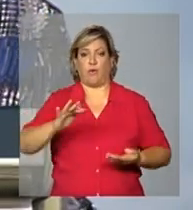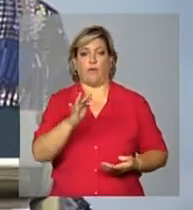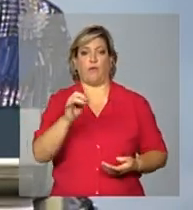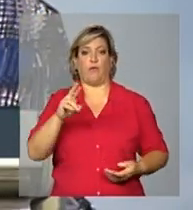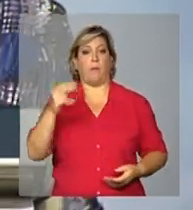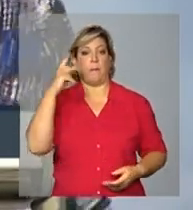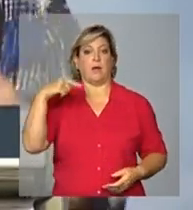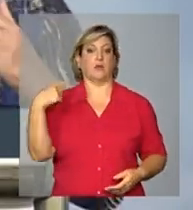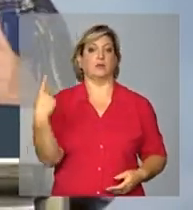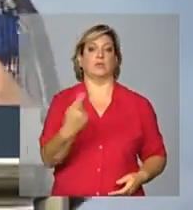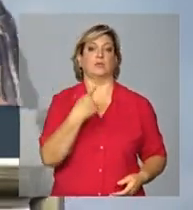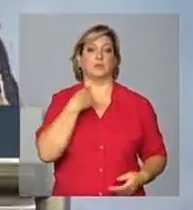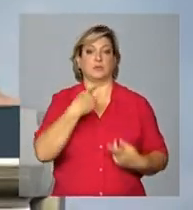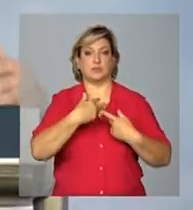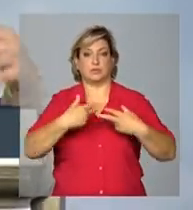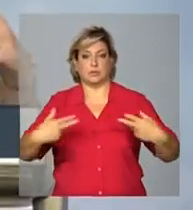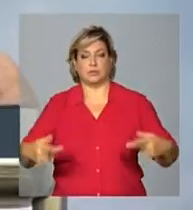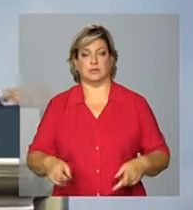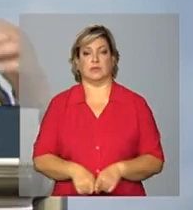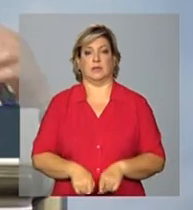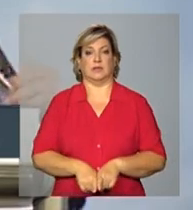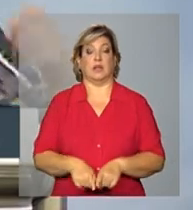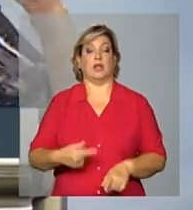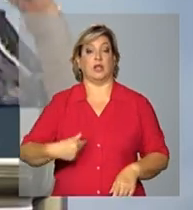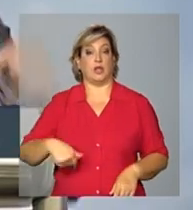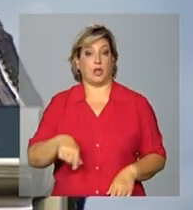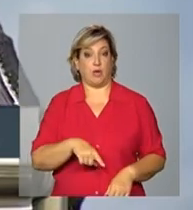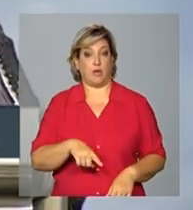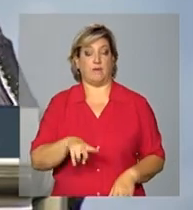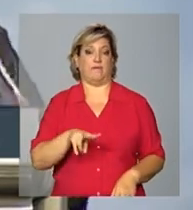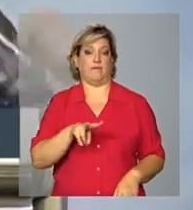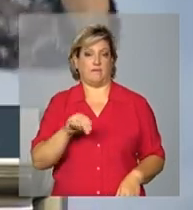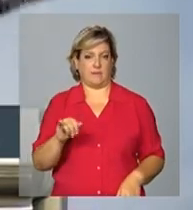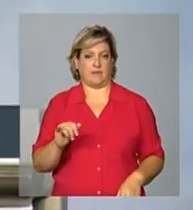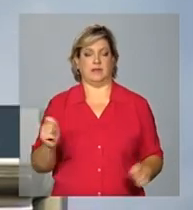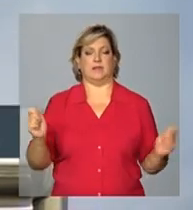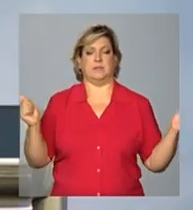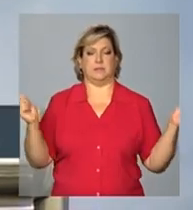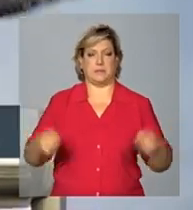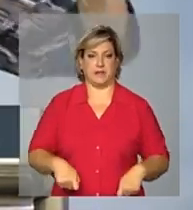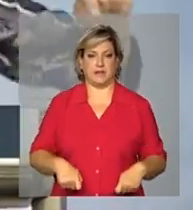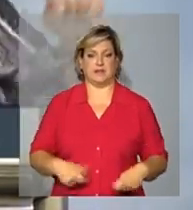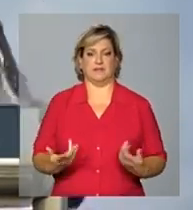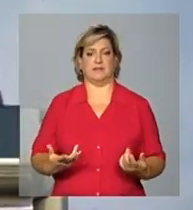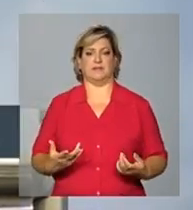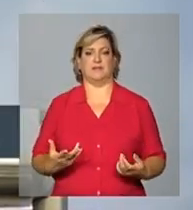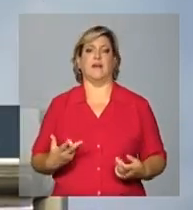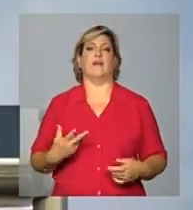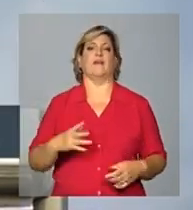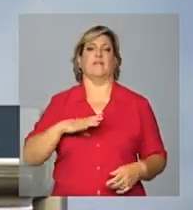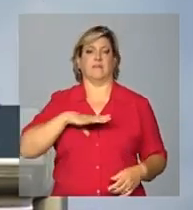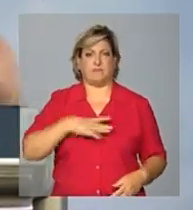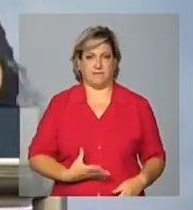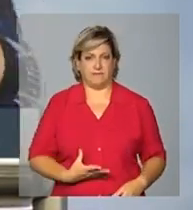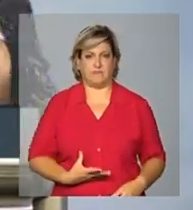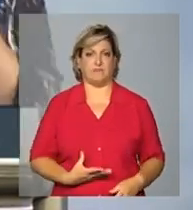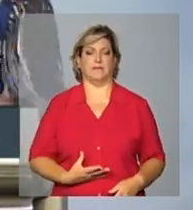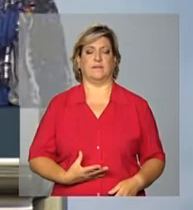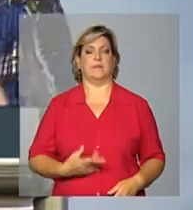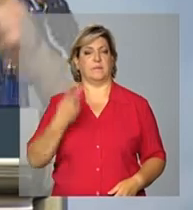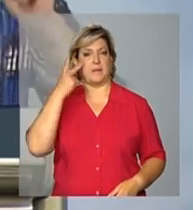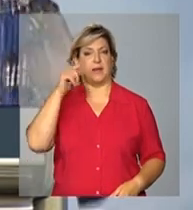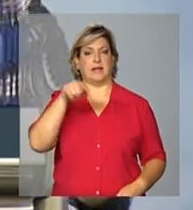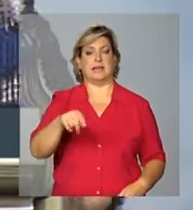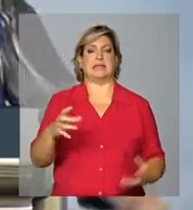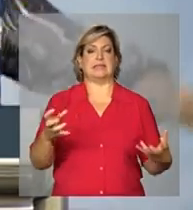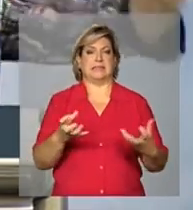criações. Nós vamos ser capazes de enfrentar a seca aqui no Nordeste, garantindo